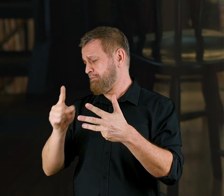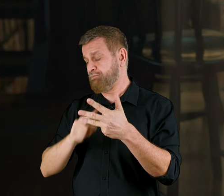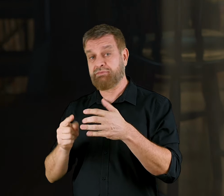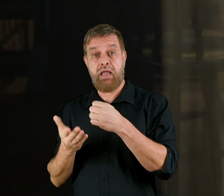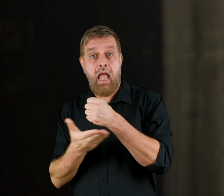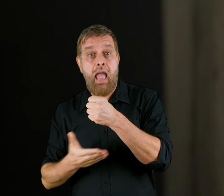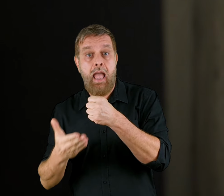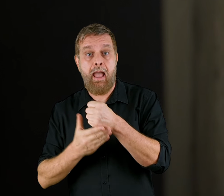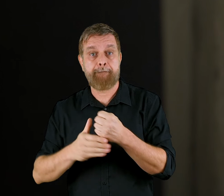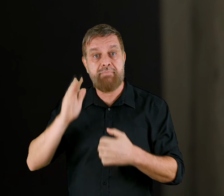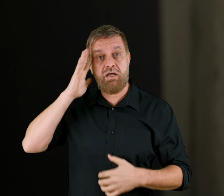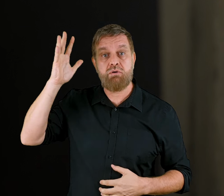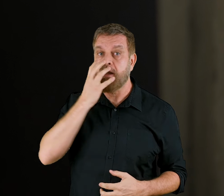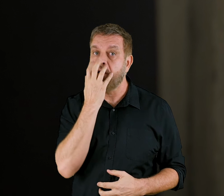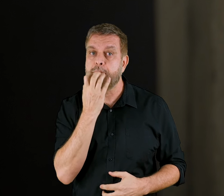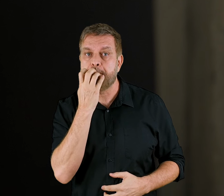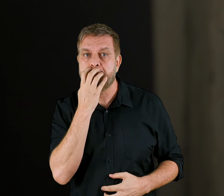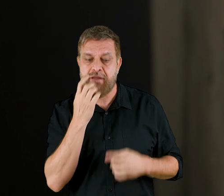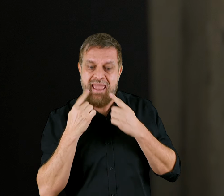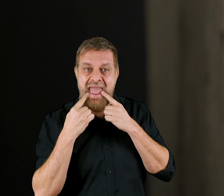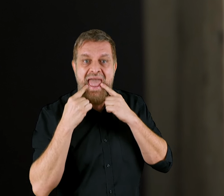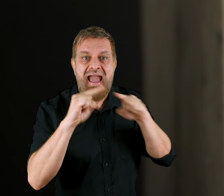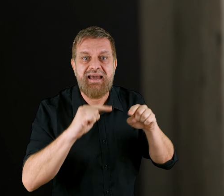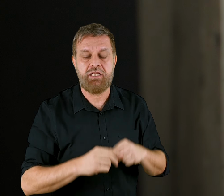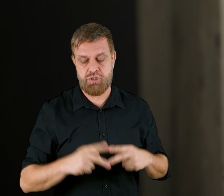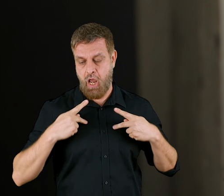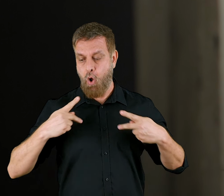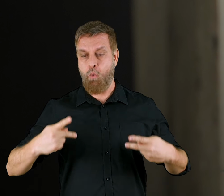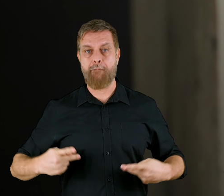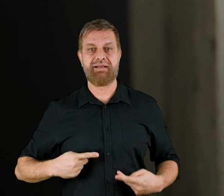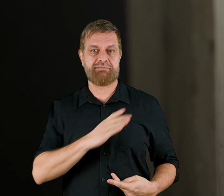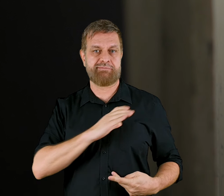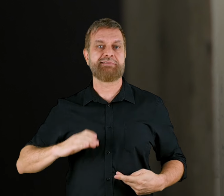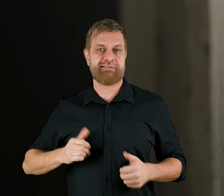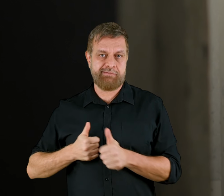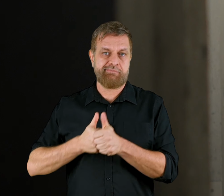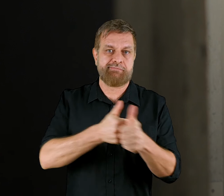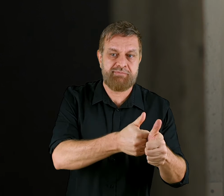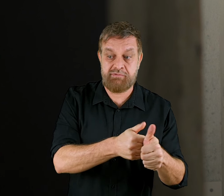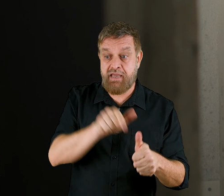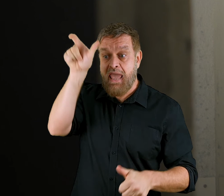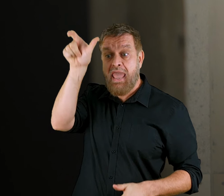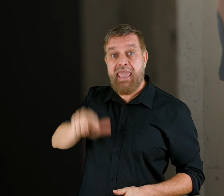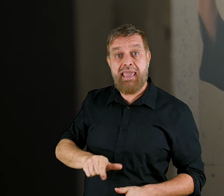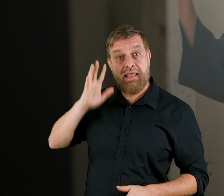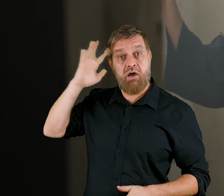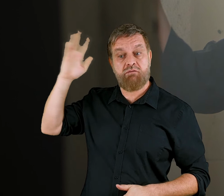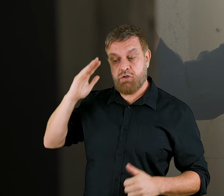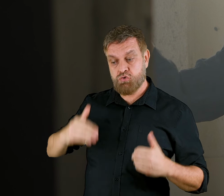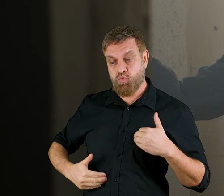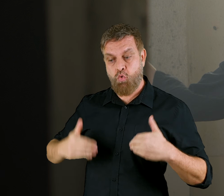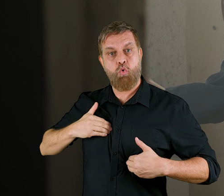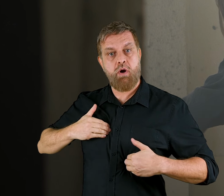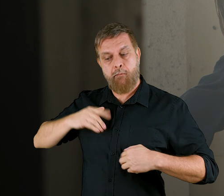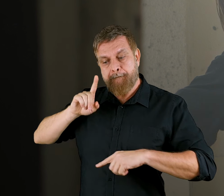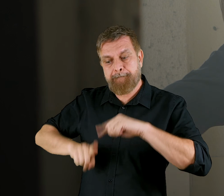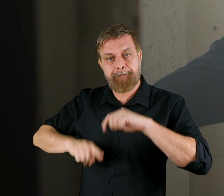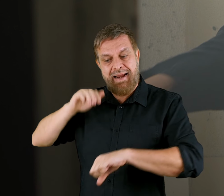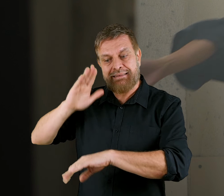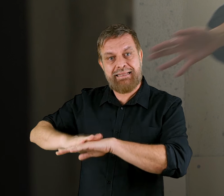está fazendo? Uma crítica ao humanismo cristão. E Nietzsche é um filósofo materialista, ele é um filósofo do corpo,